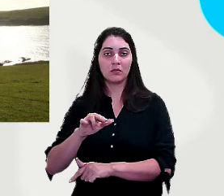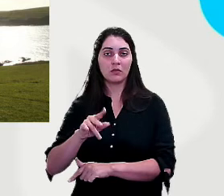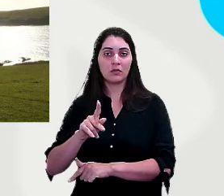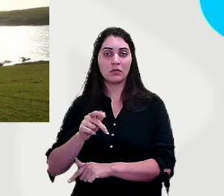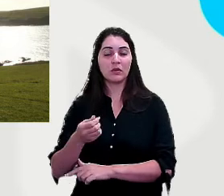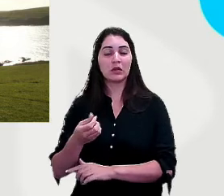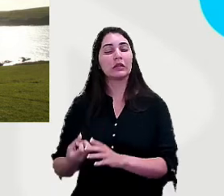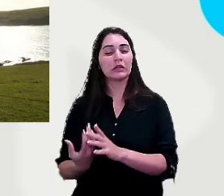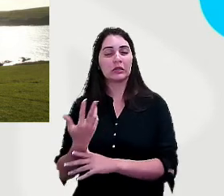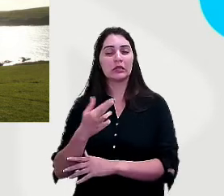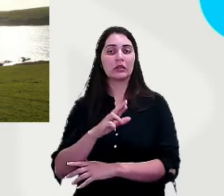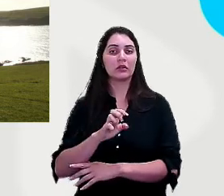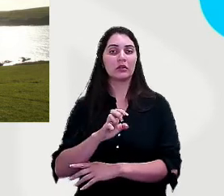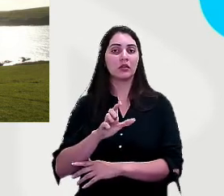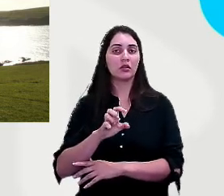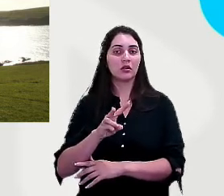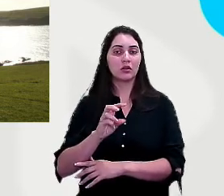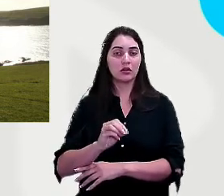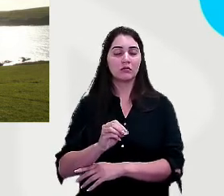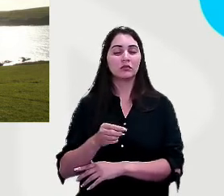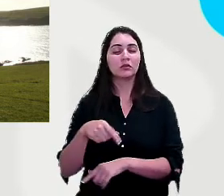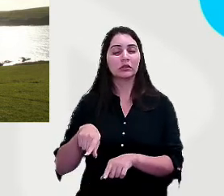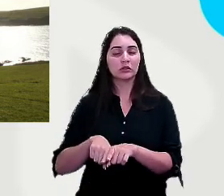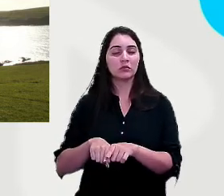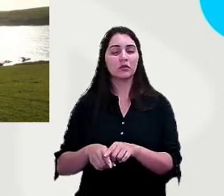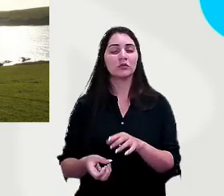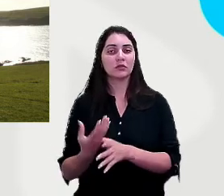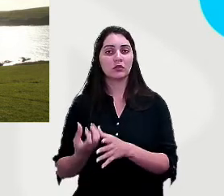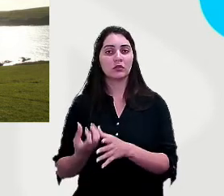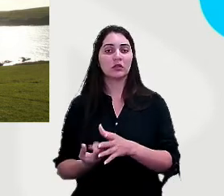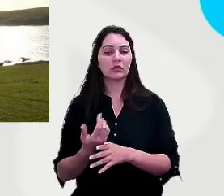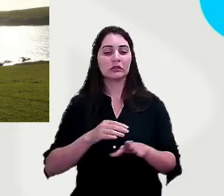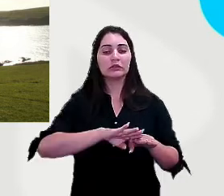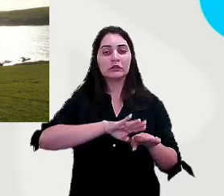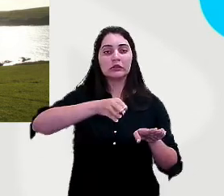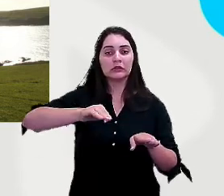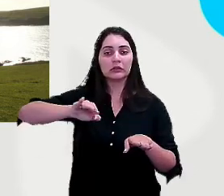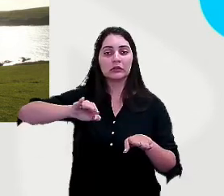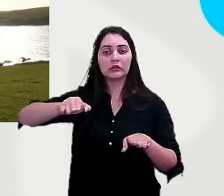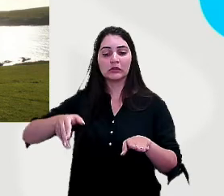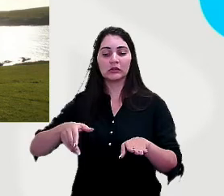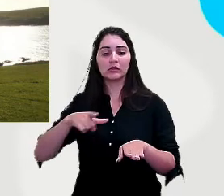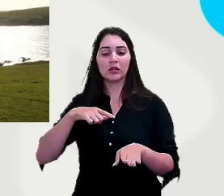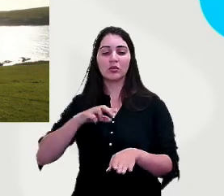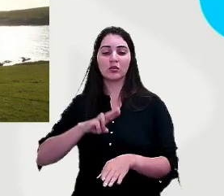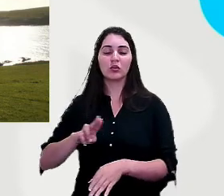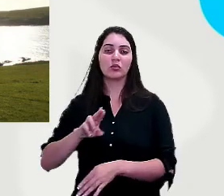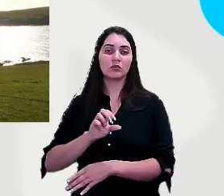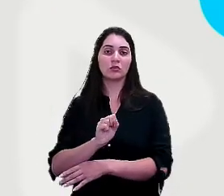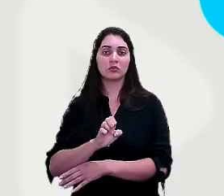desgaste como a acumulação, a deposição, ela vai formando relevo, e é isso que a gente chama de sedimentação.